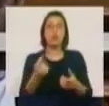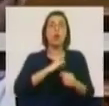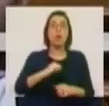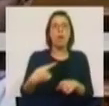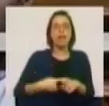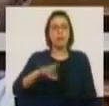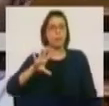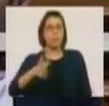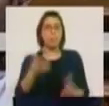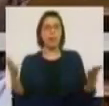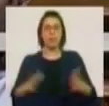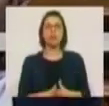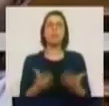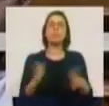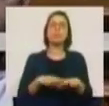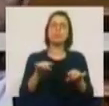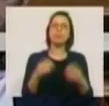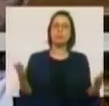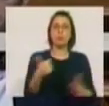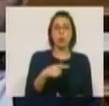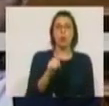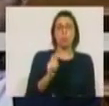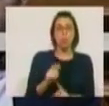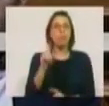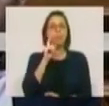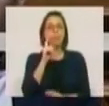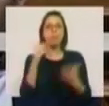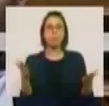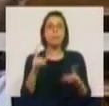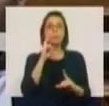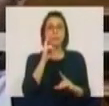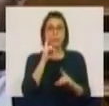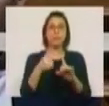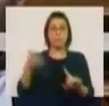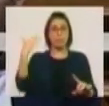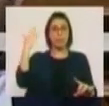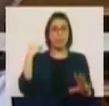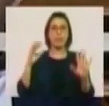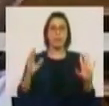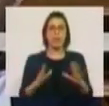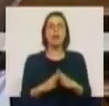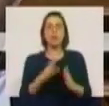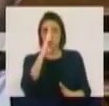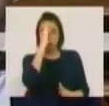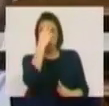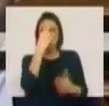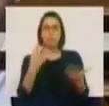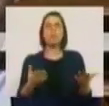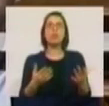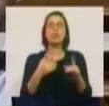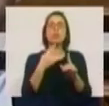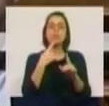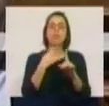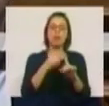interesses do país. E é por isso que o Bloco de Esquerda defende e defendeu no passado que o esforço para compensar estes